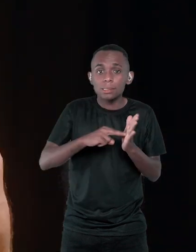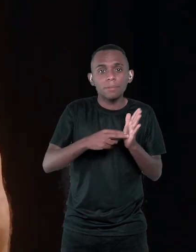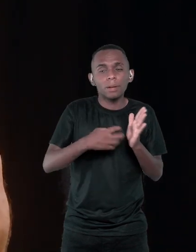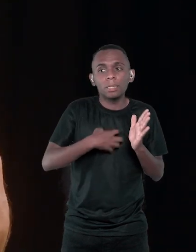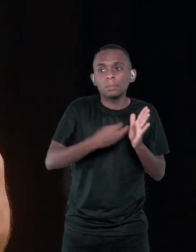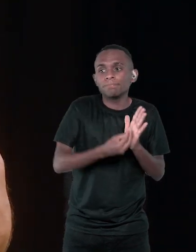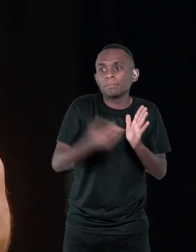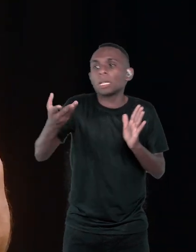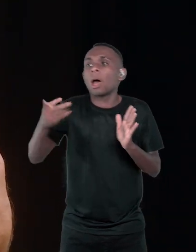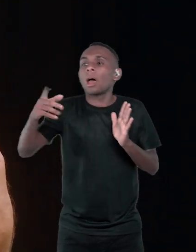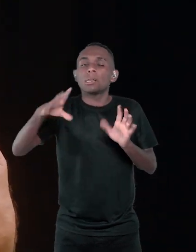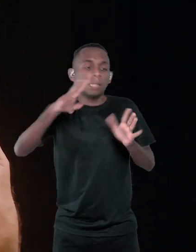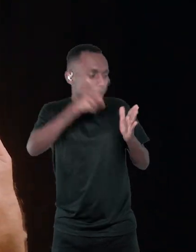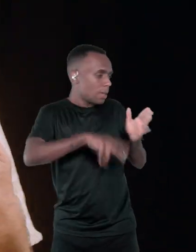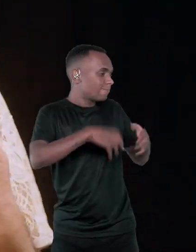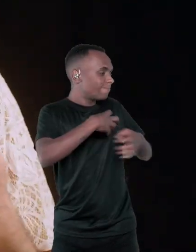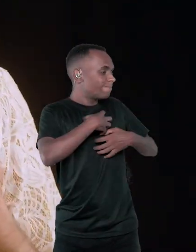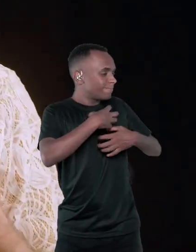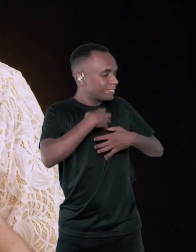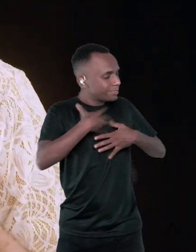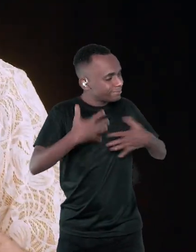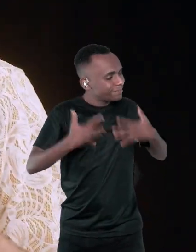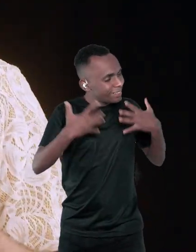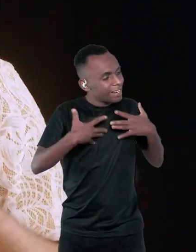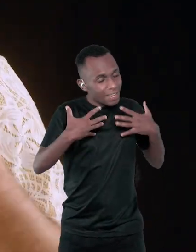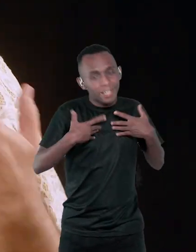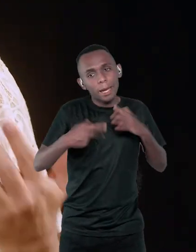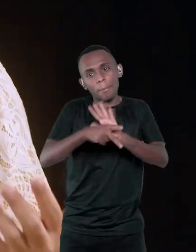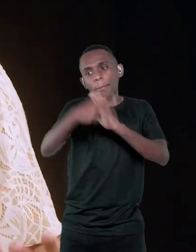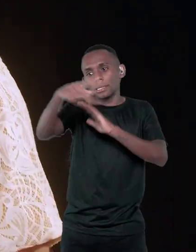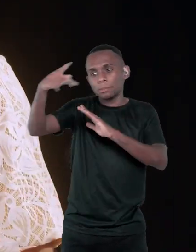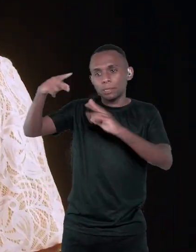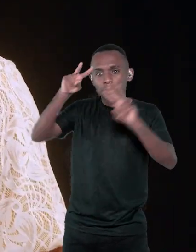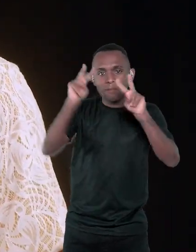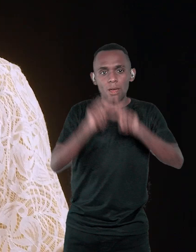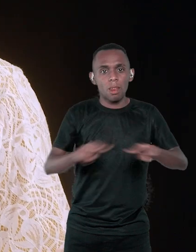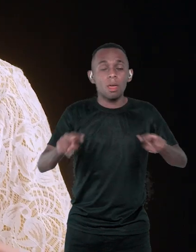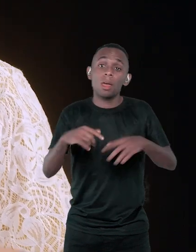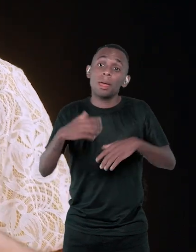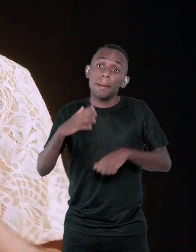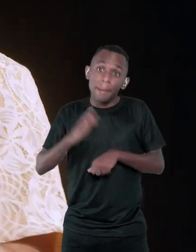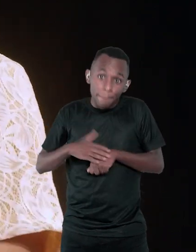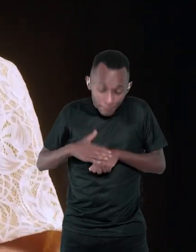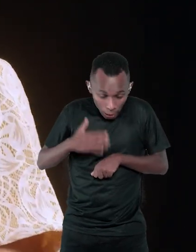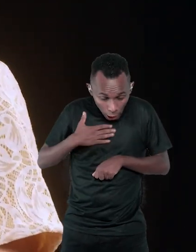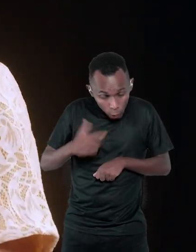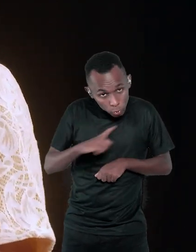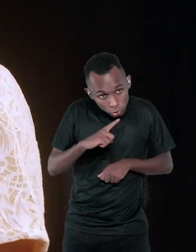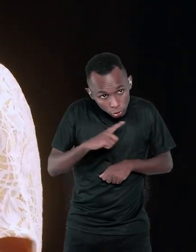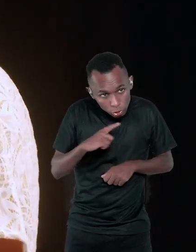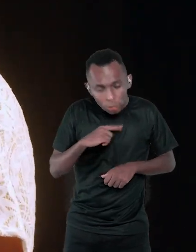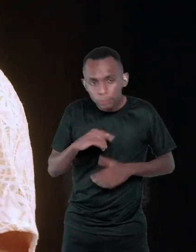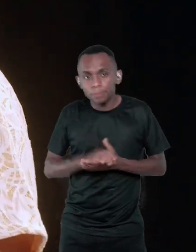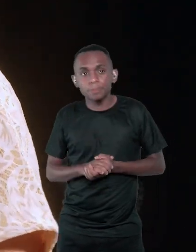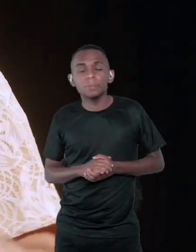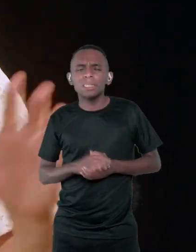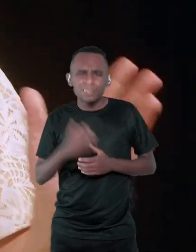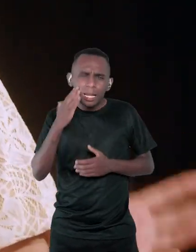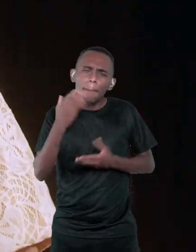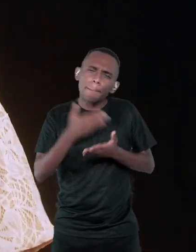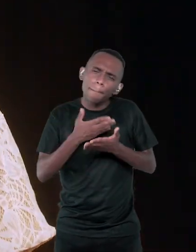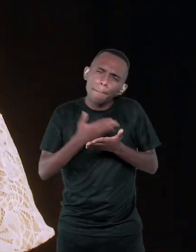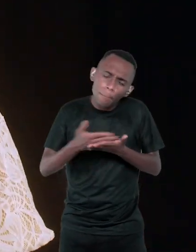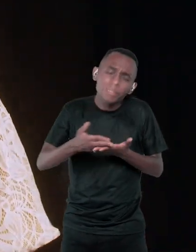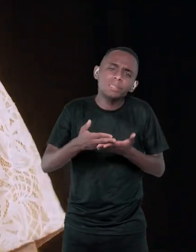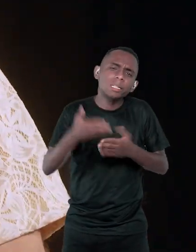pessoas, porque eu tinha esse prazer, né? Que era um prazer que saía da leitura que eu fazia. Eu digo que eu entrei no mundo dos livros, sabe por quê? Muita